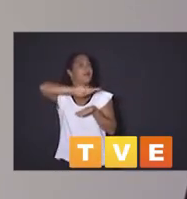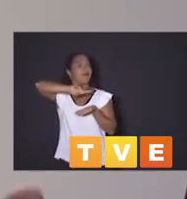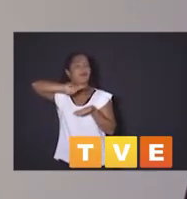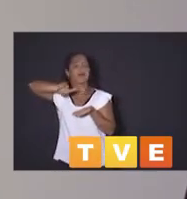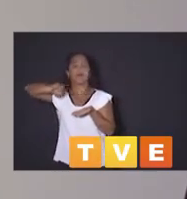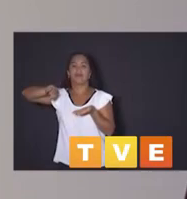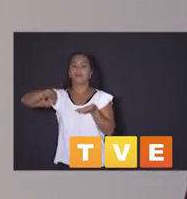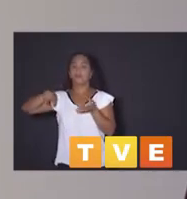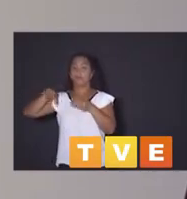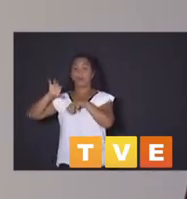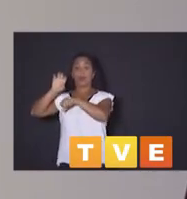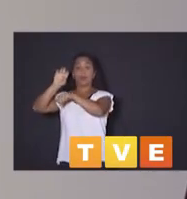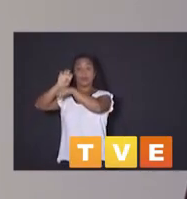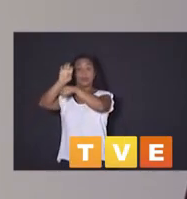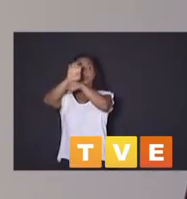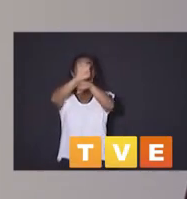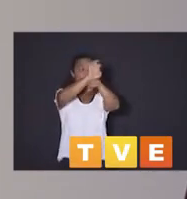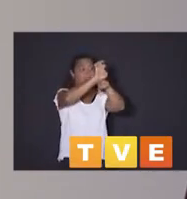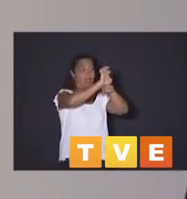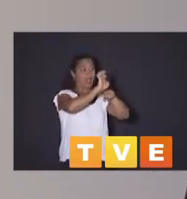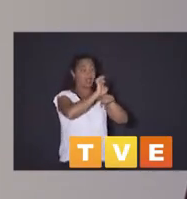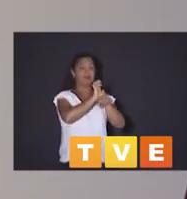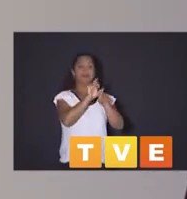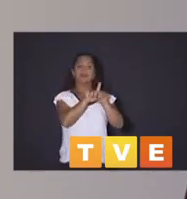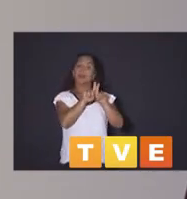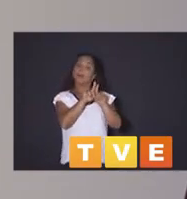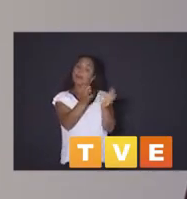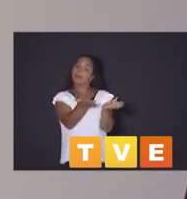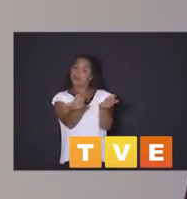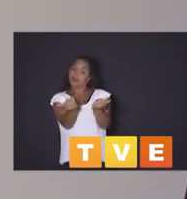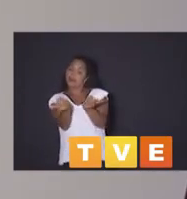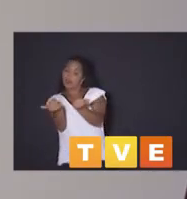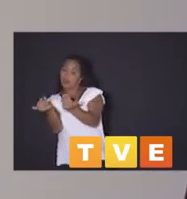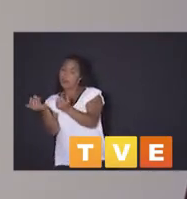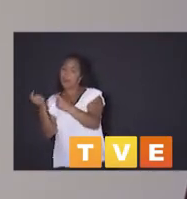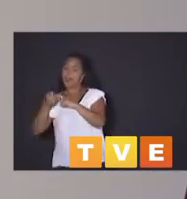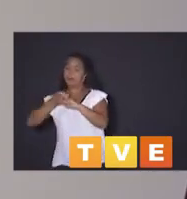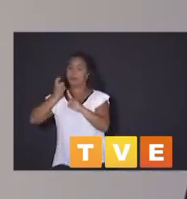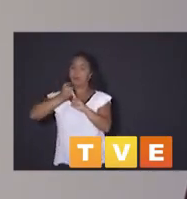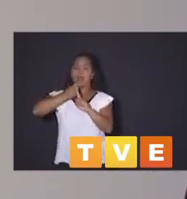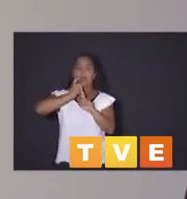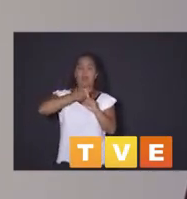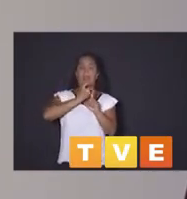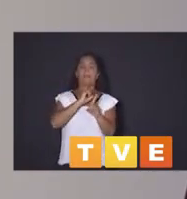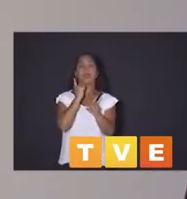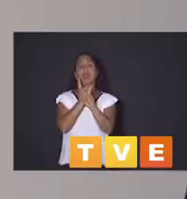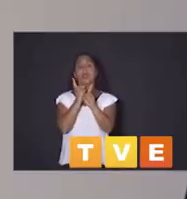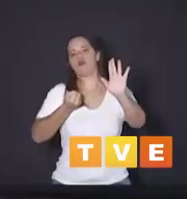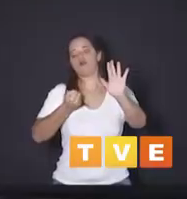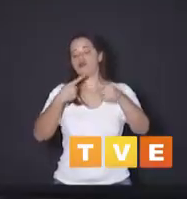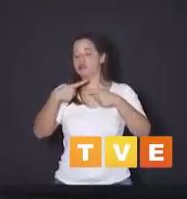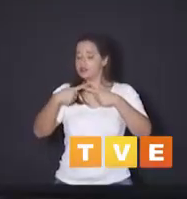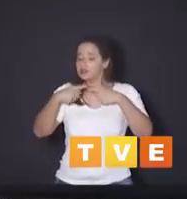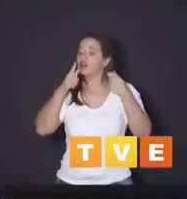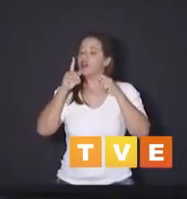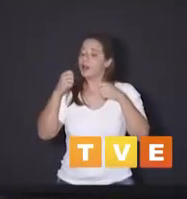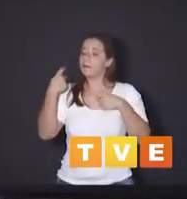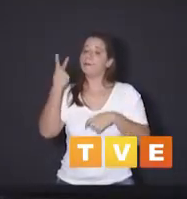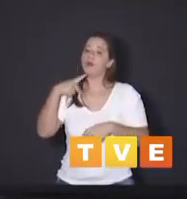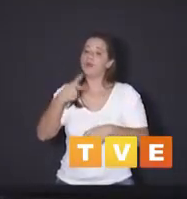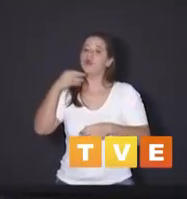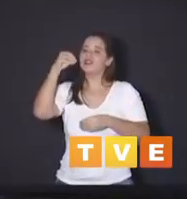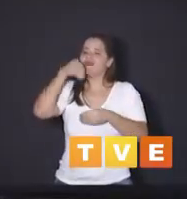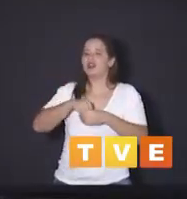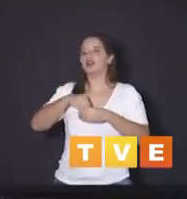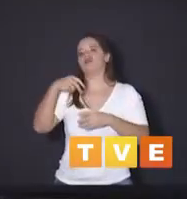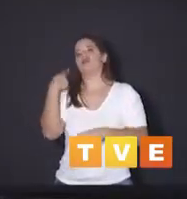estados têm buscado grupos hackers também né e se inspirado neles vão poder buscar soluções para problemas sociais a politicagem é parte